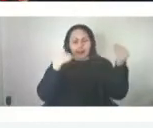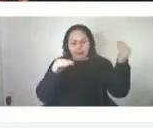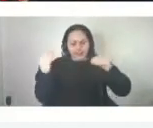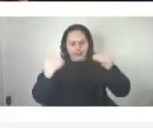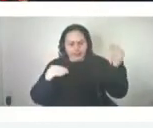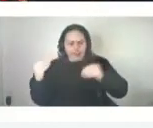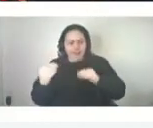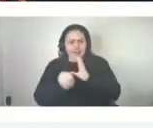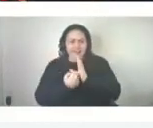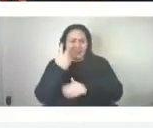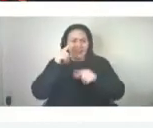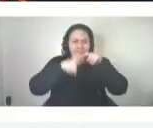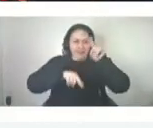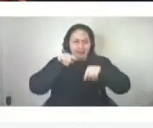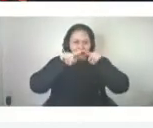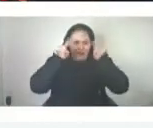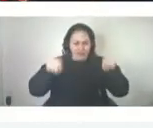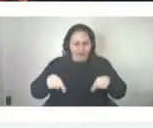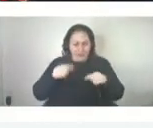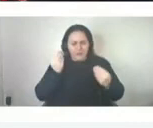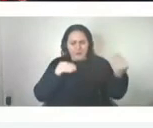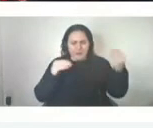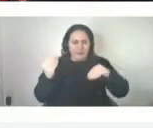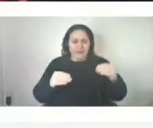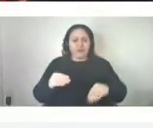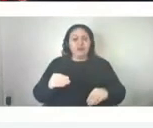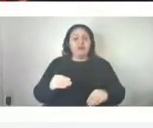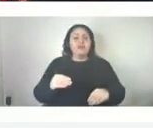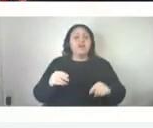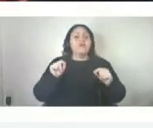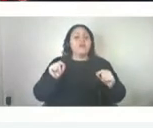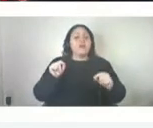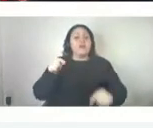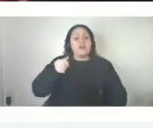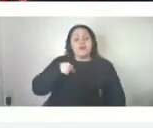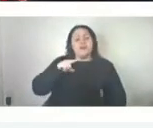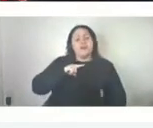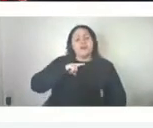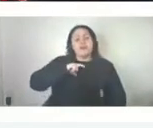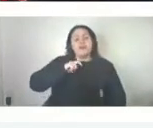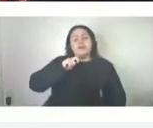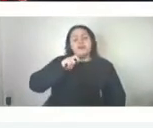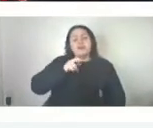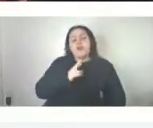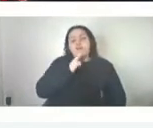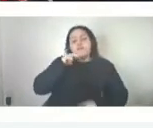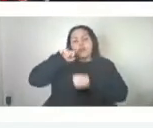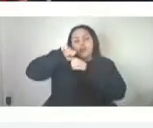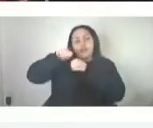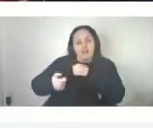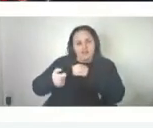seguinte: eu fiz essas silhuetas todas com latinha de refrigerante, tá?